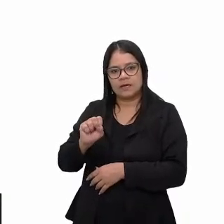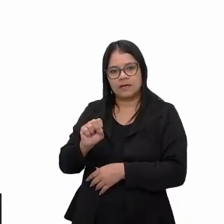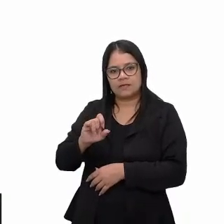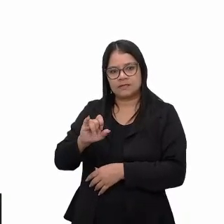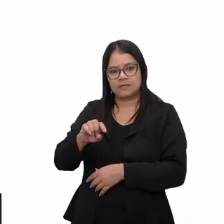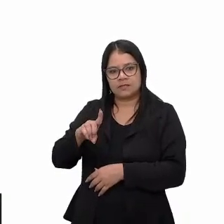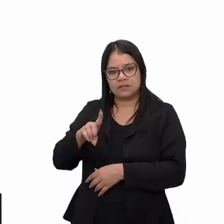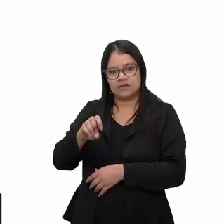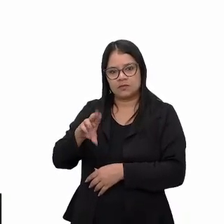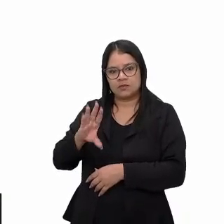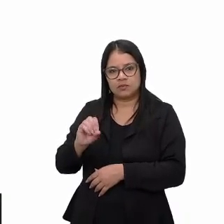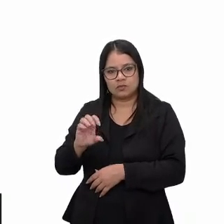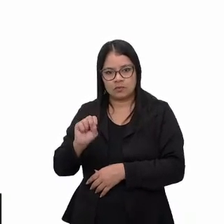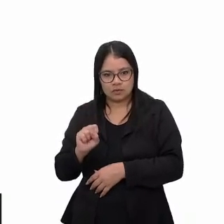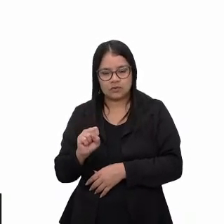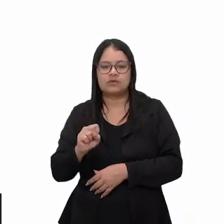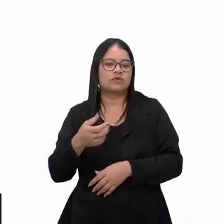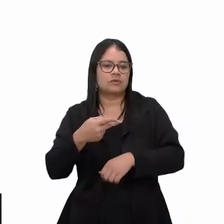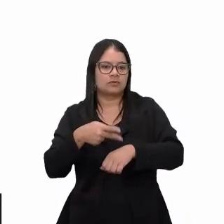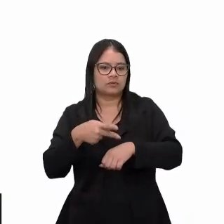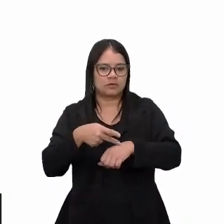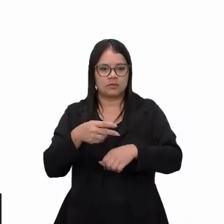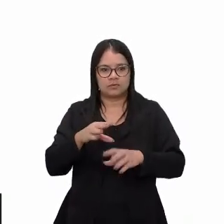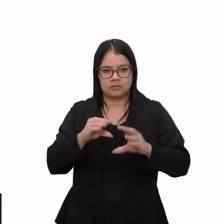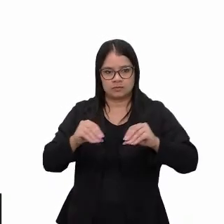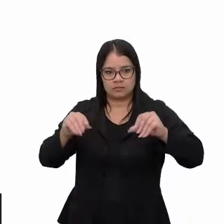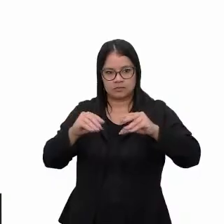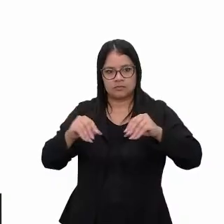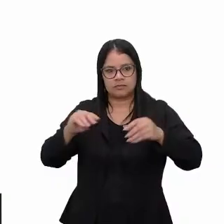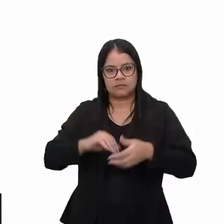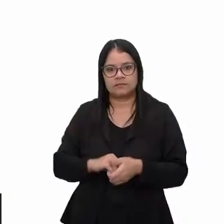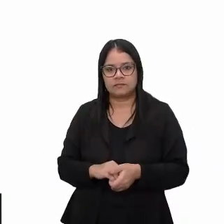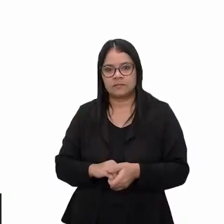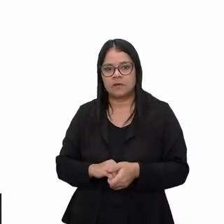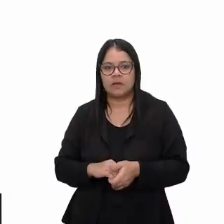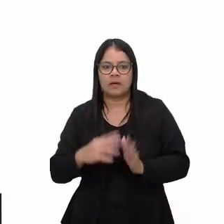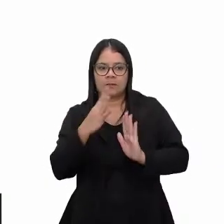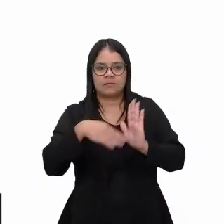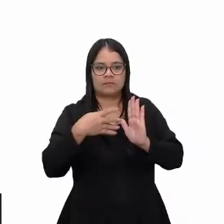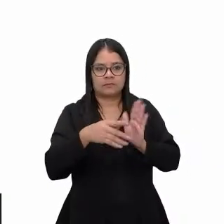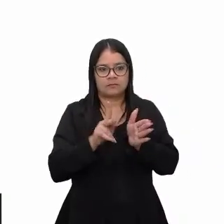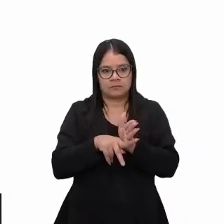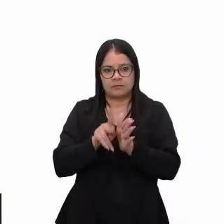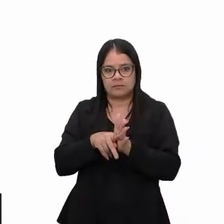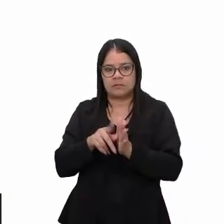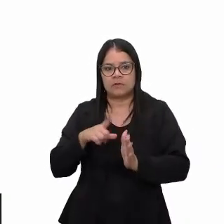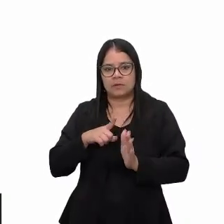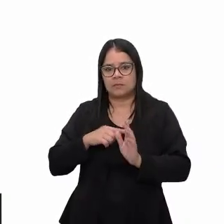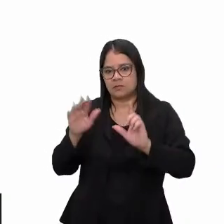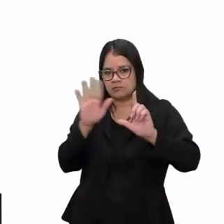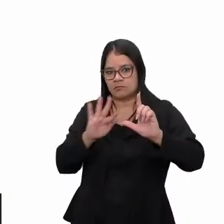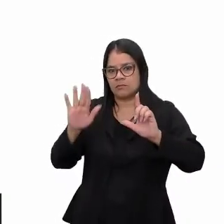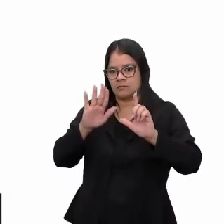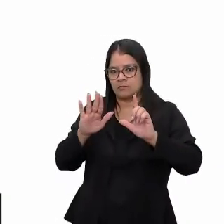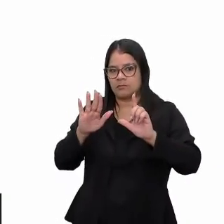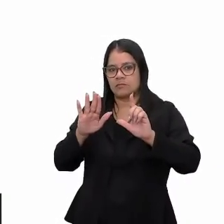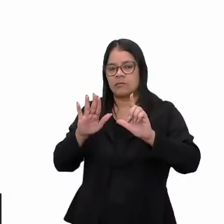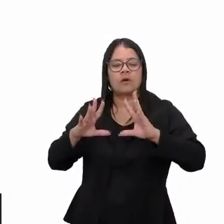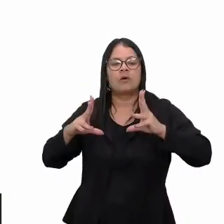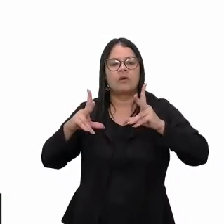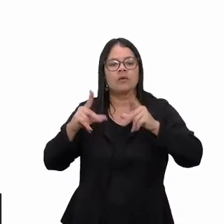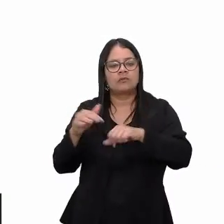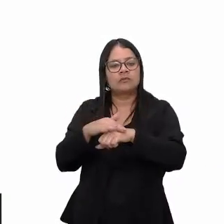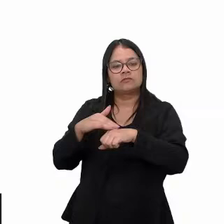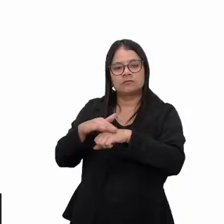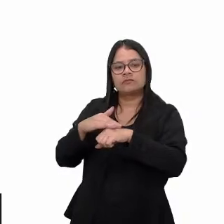qualidade das águas e energia. Temos ainda na programação, né, tem a playlist com todos os diálogos que